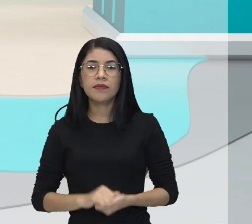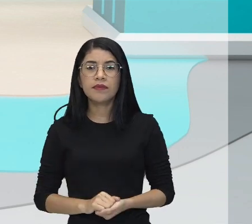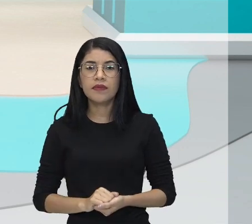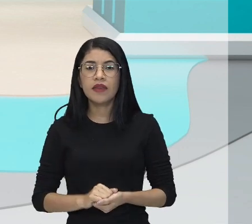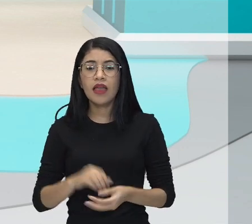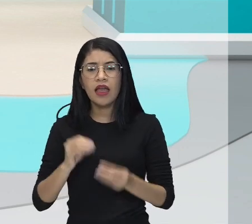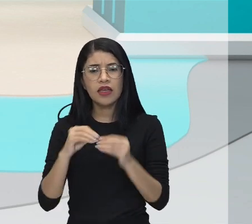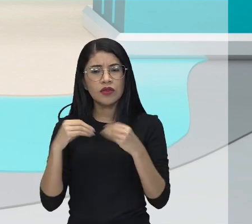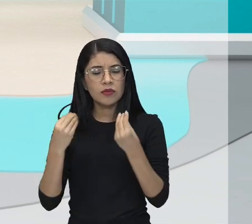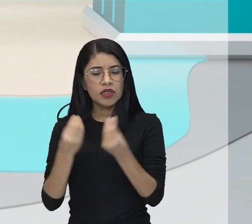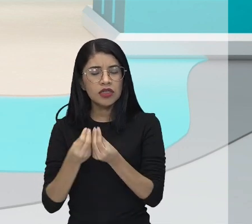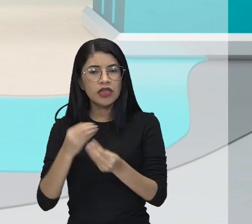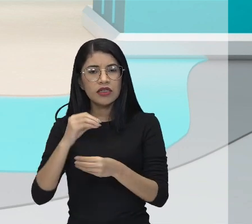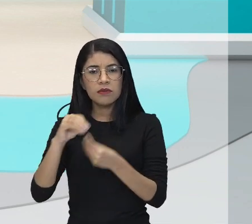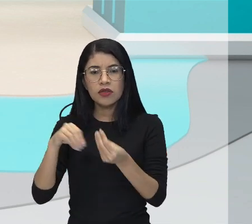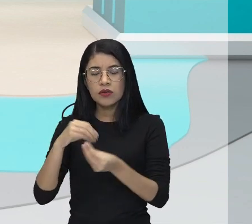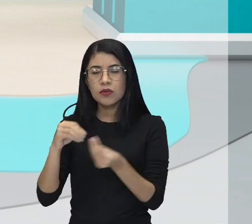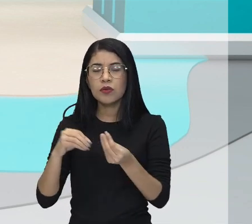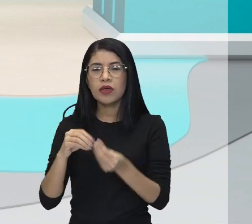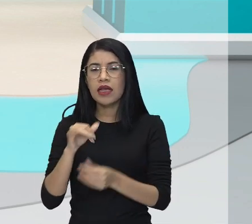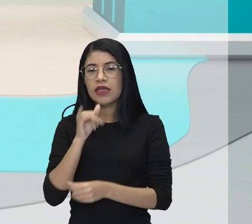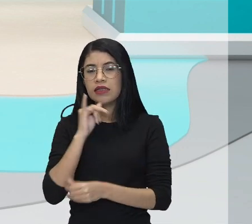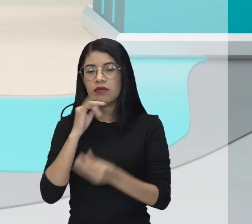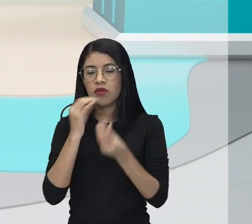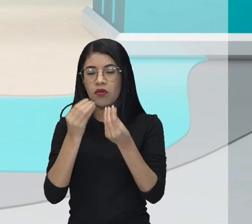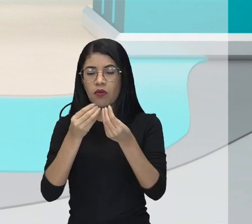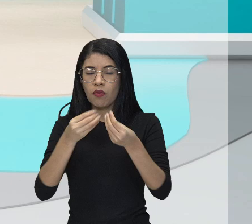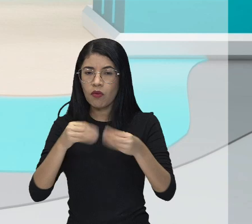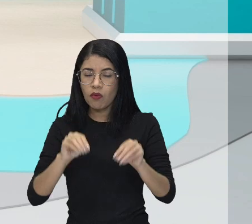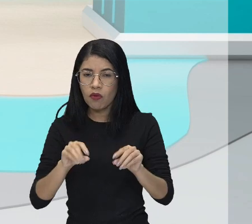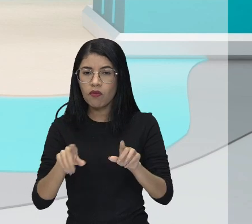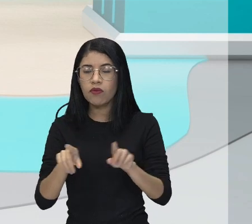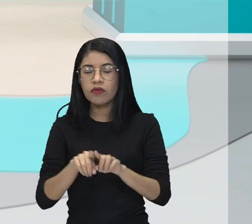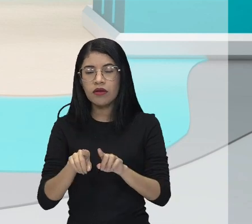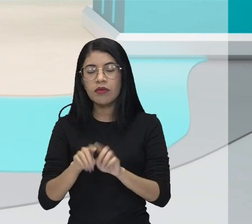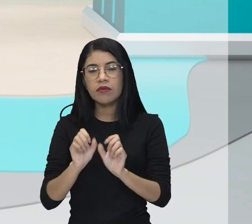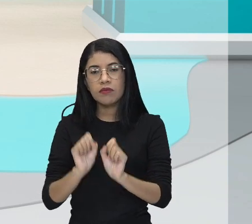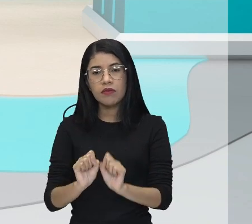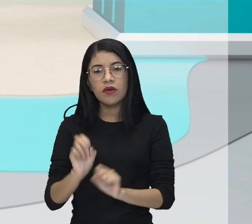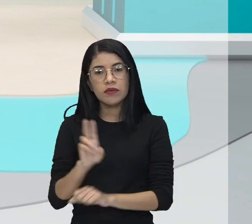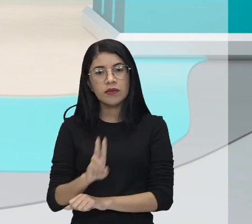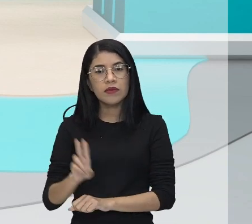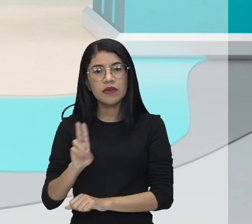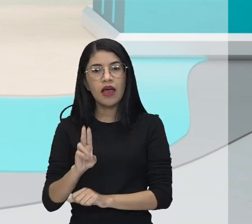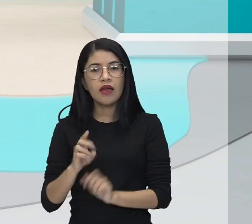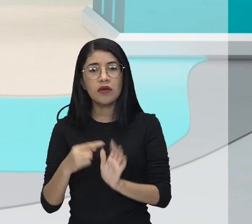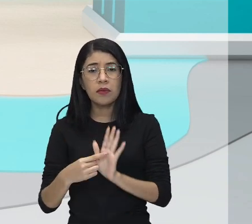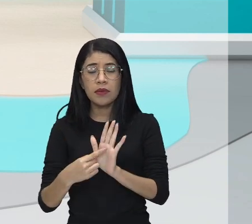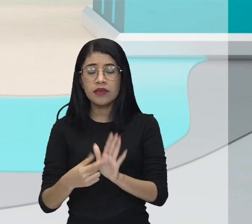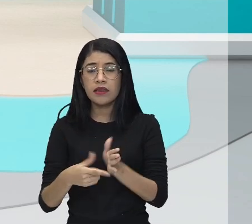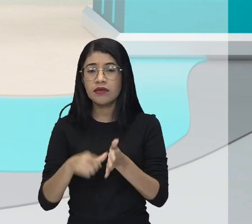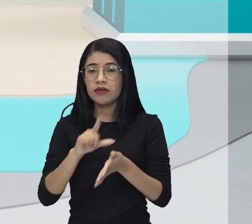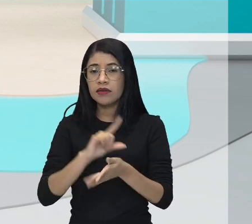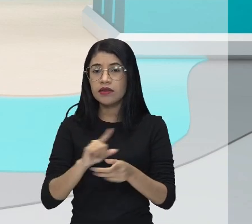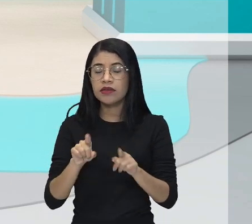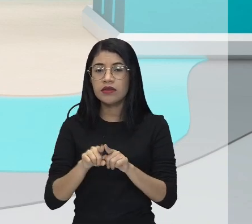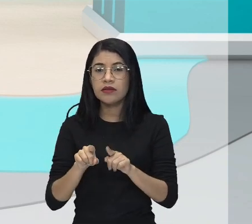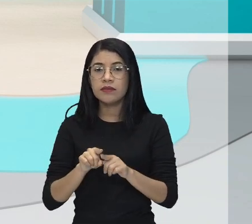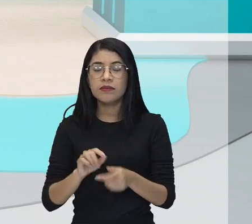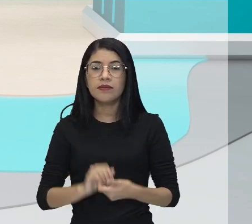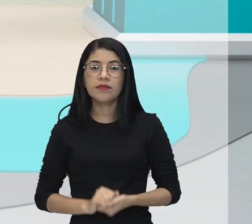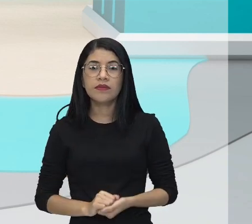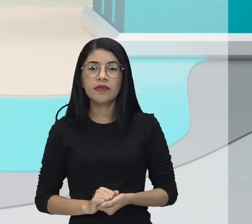pode ser a gema do ovo, né, como os renascentistas faziam, como vocês viram lá no Nascimento de Vênus. Então,